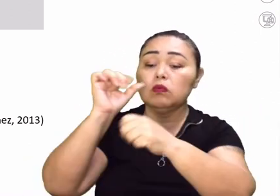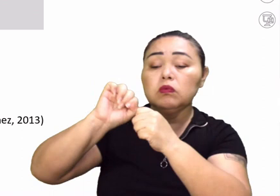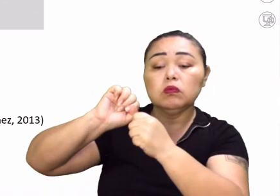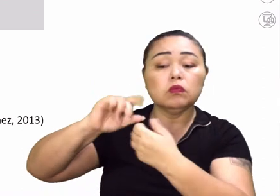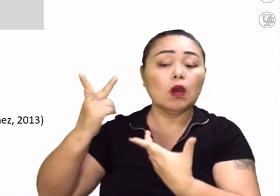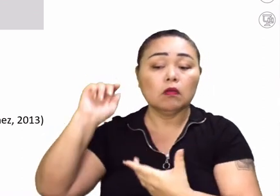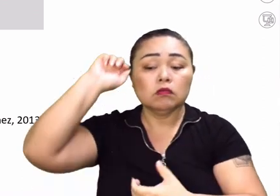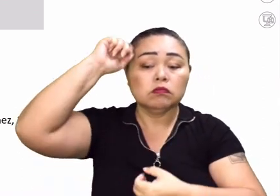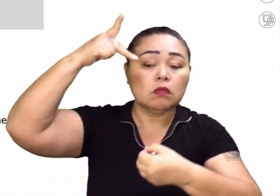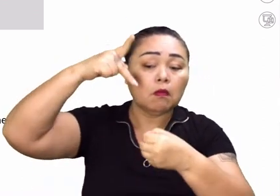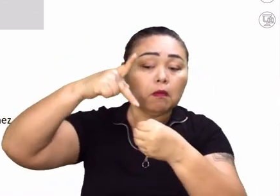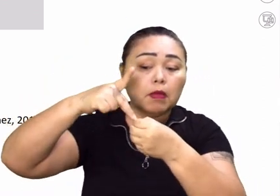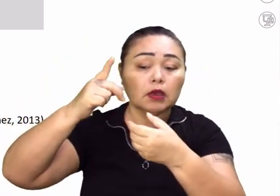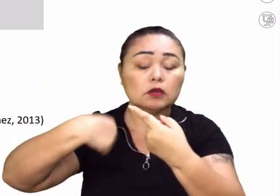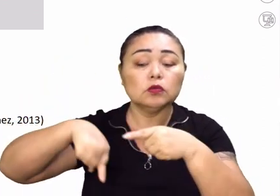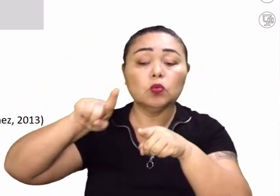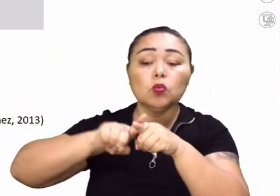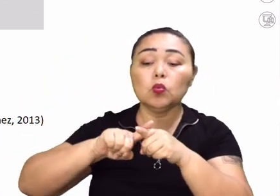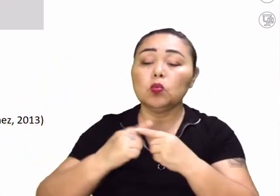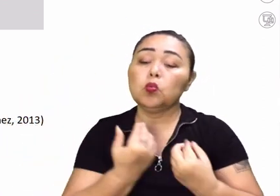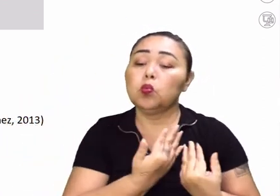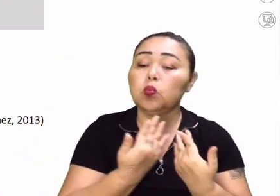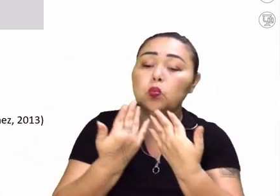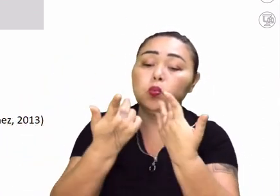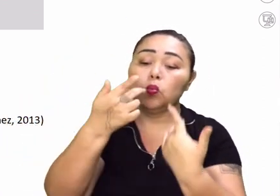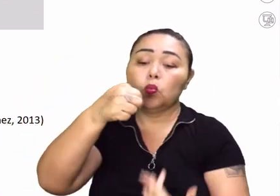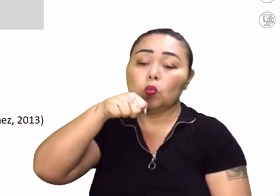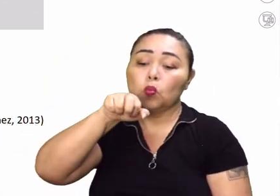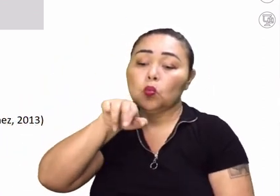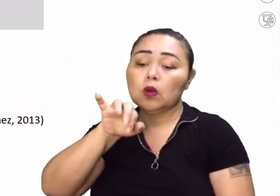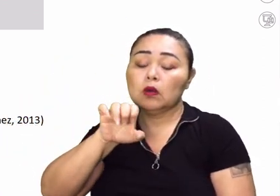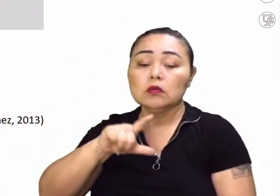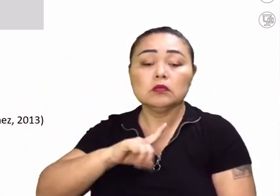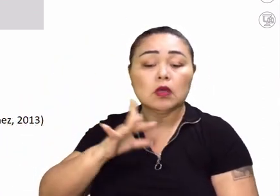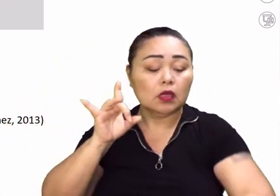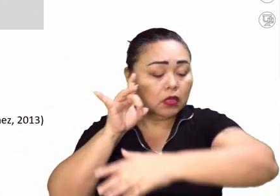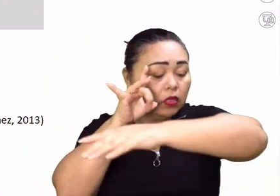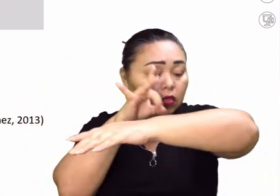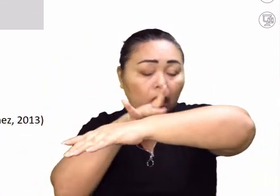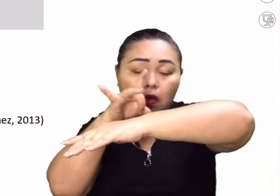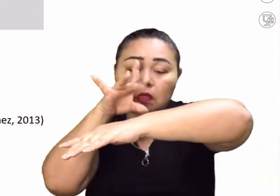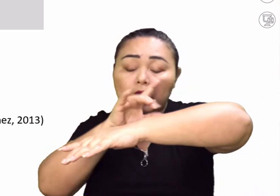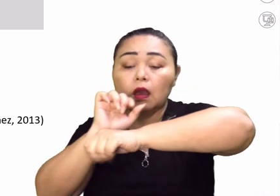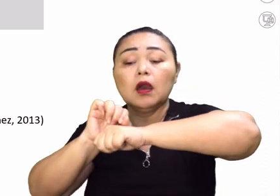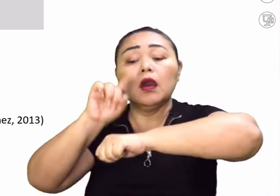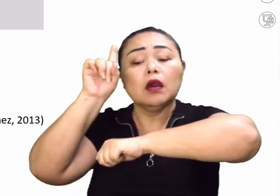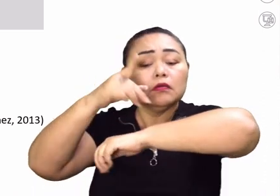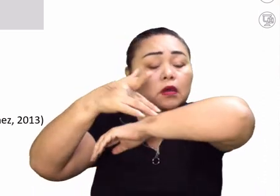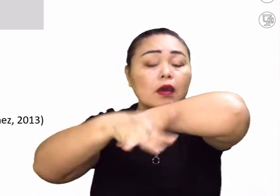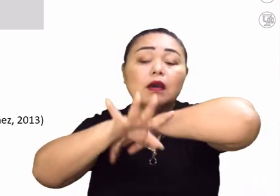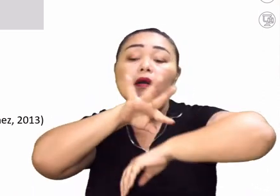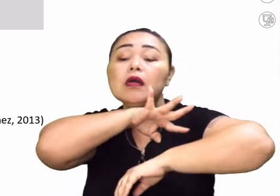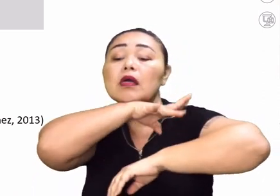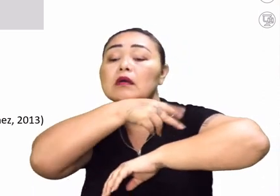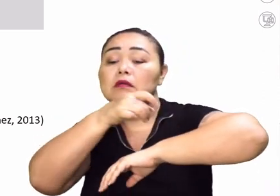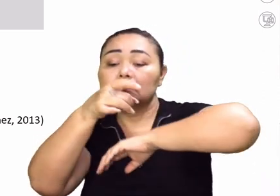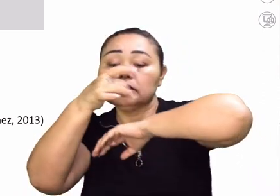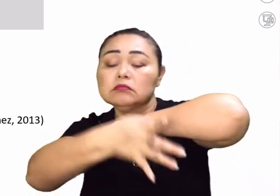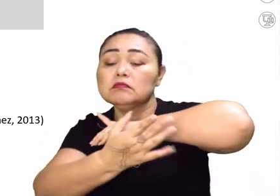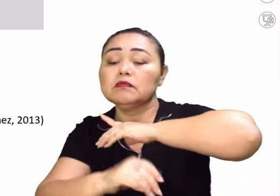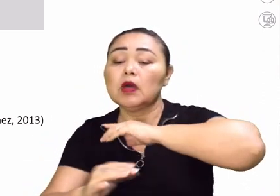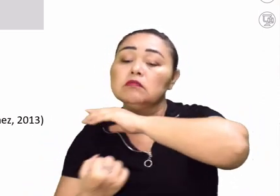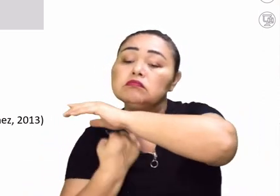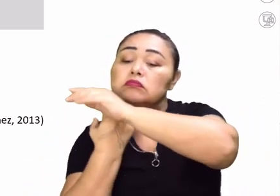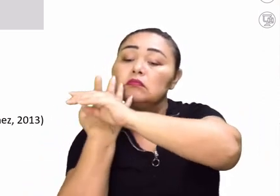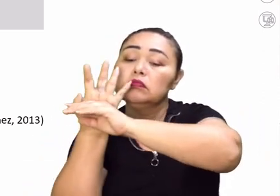natural ao carvão mineral muito bem porque isso são restos animais e vegetais que dão origem essas